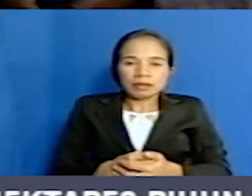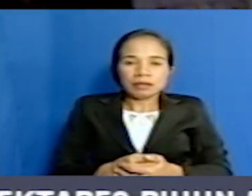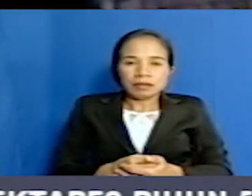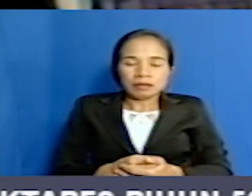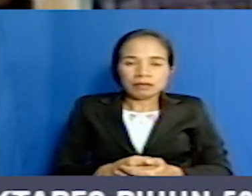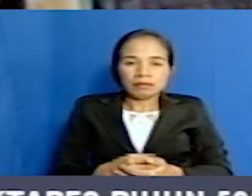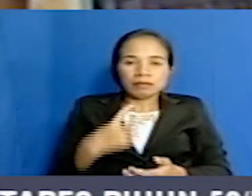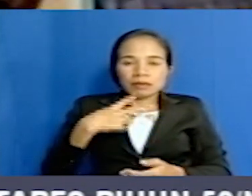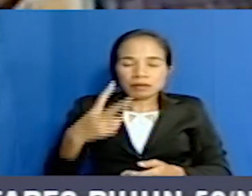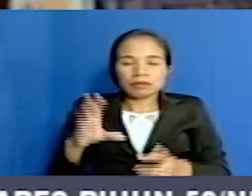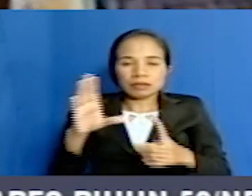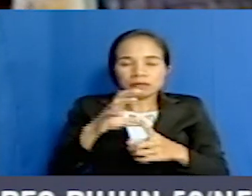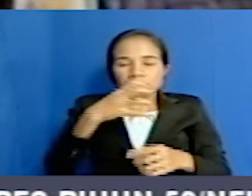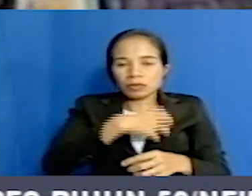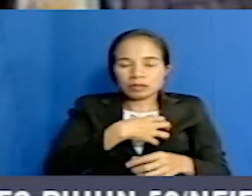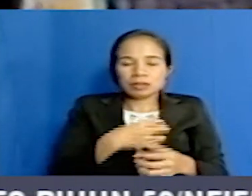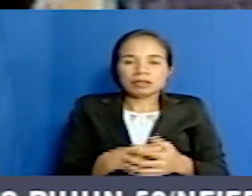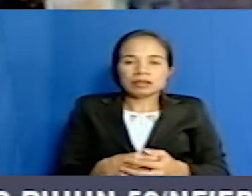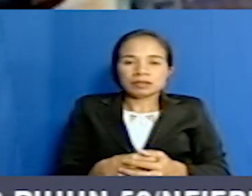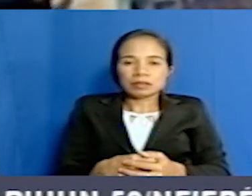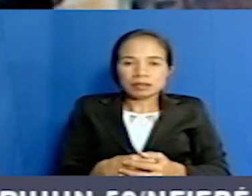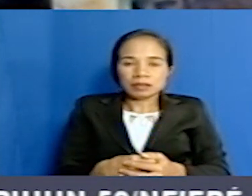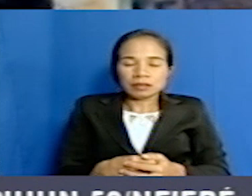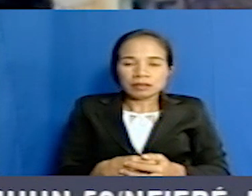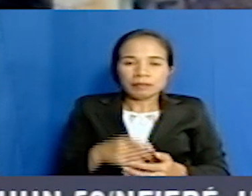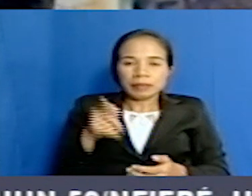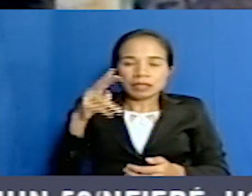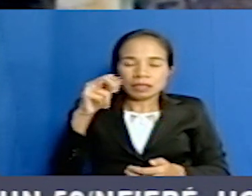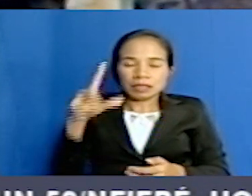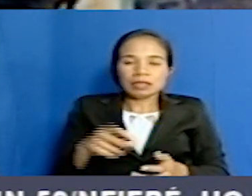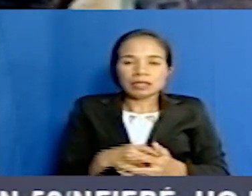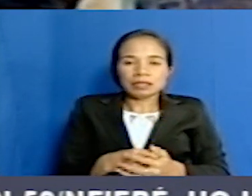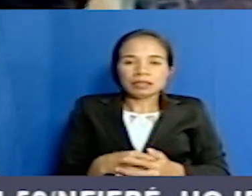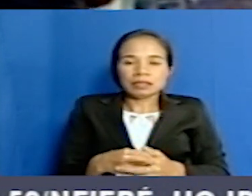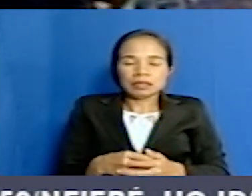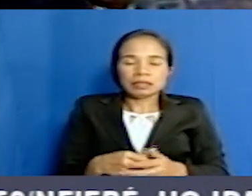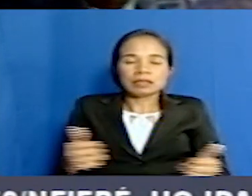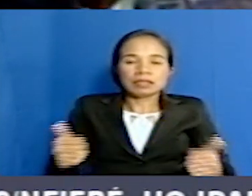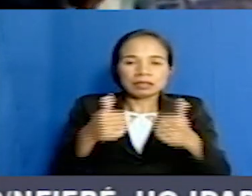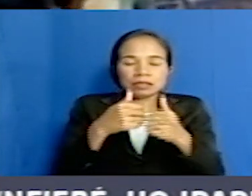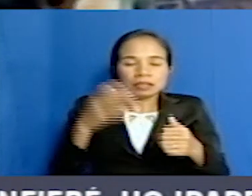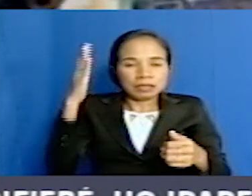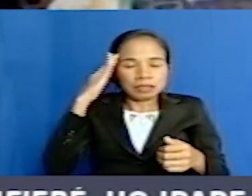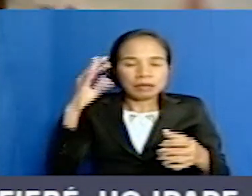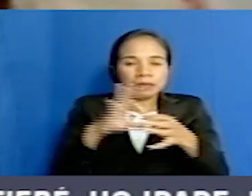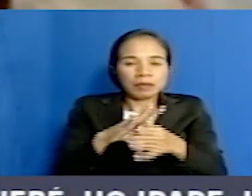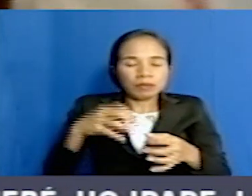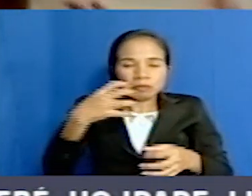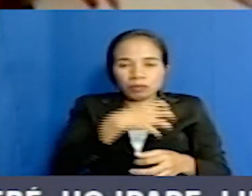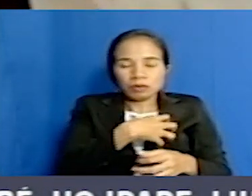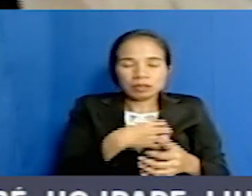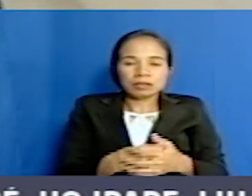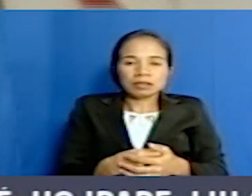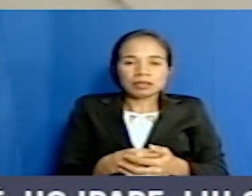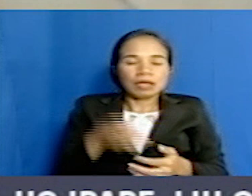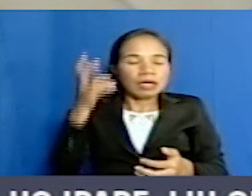Porta-voz Comando Geral PNTEL e Superintendente CF Armando Monteiro confirma: incidente não acontece, desconfia ou polícia Hirakne com